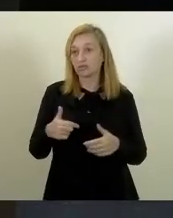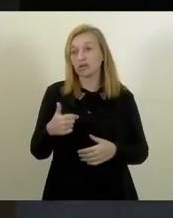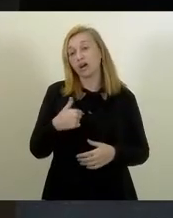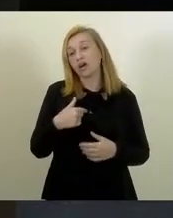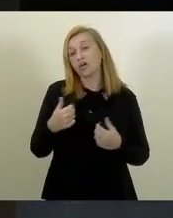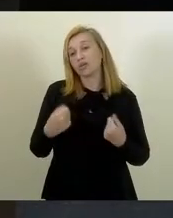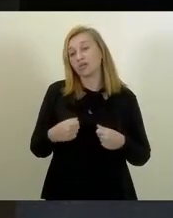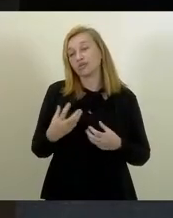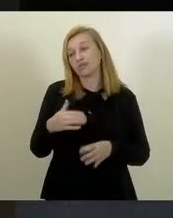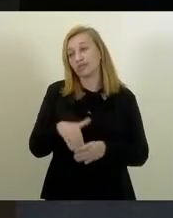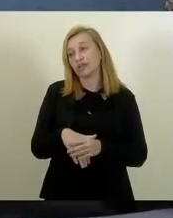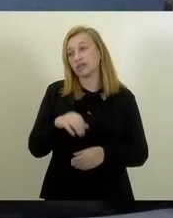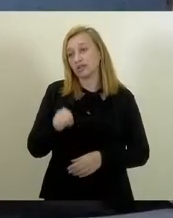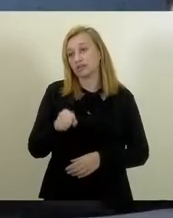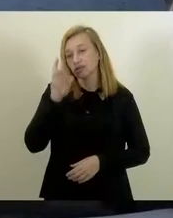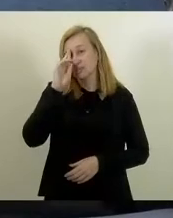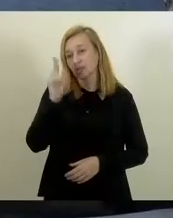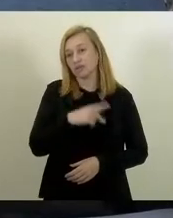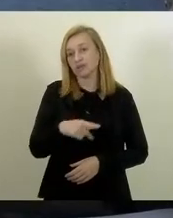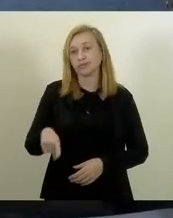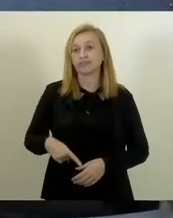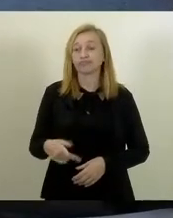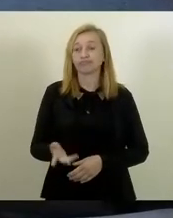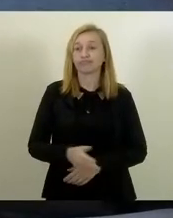votar favorável, senhor presidente.